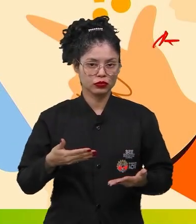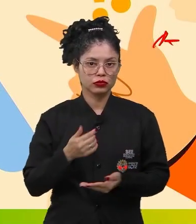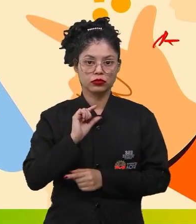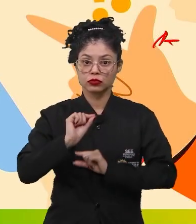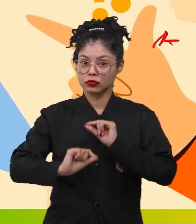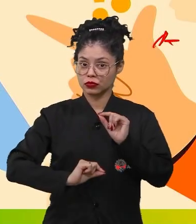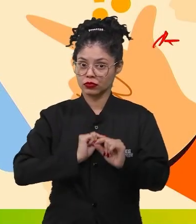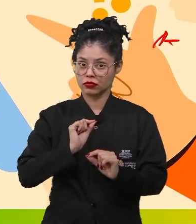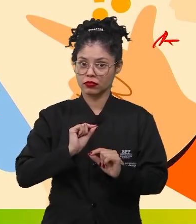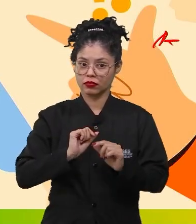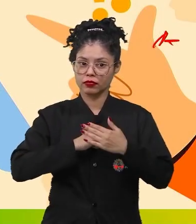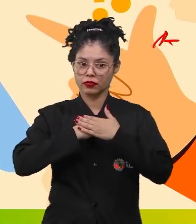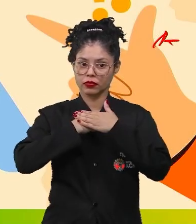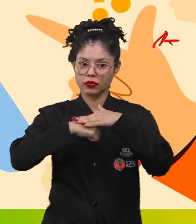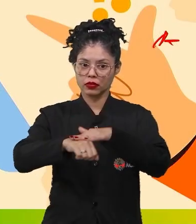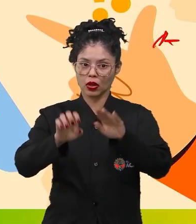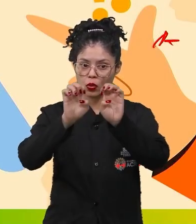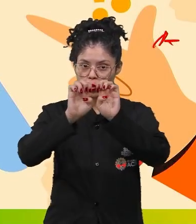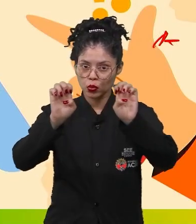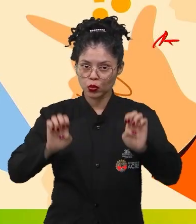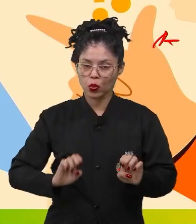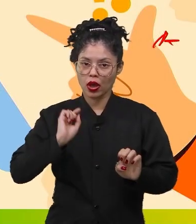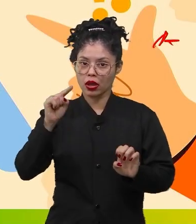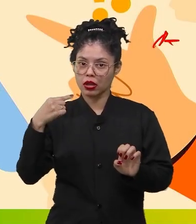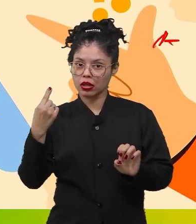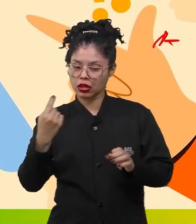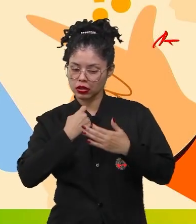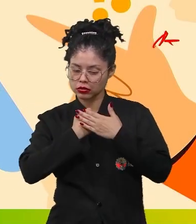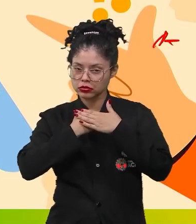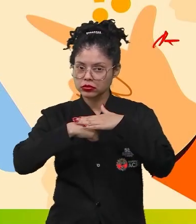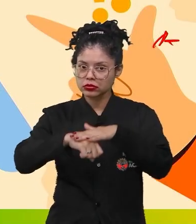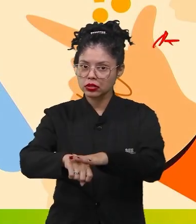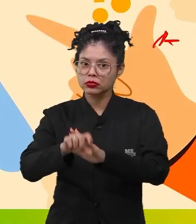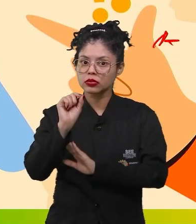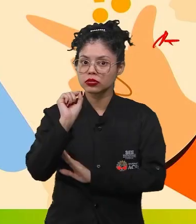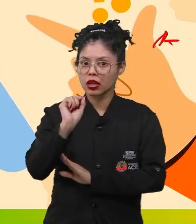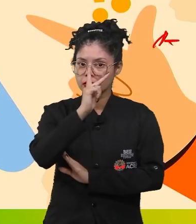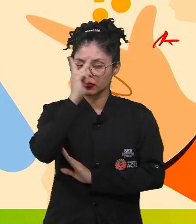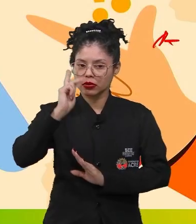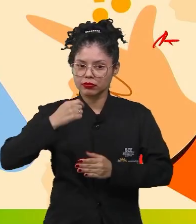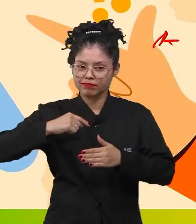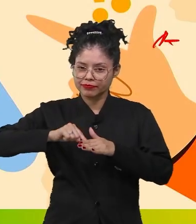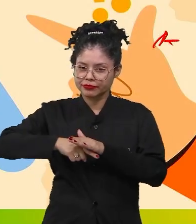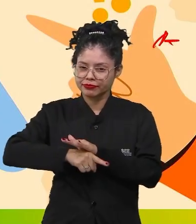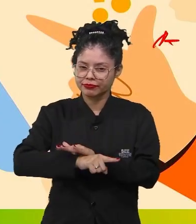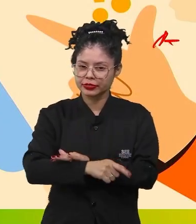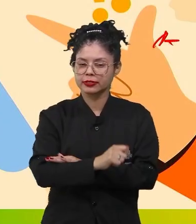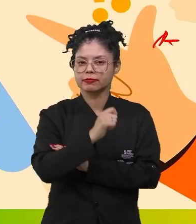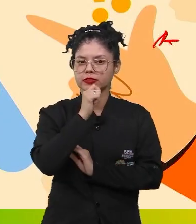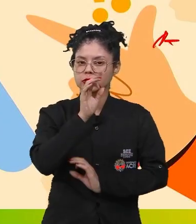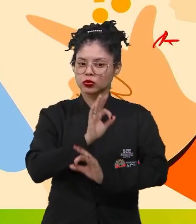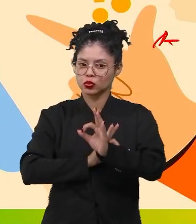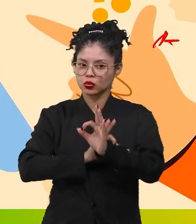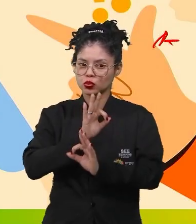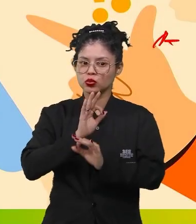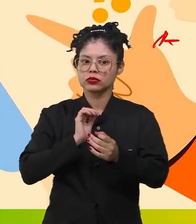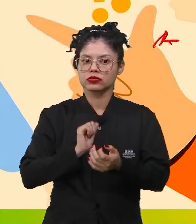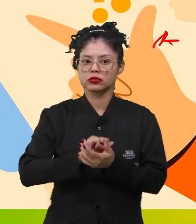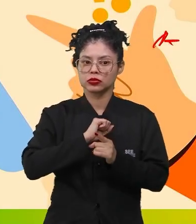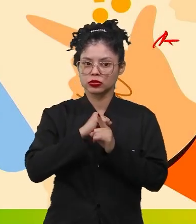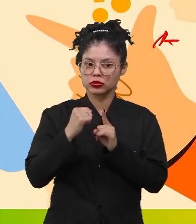o que é esse racismo estrutural? É aquele racismo, pessoal, enraizado na organização